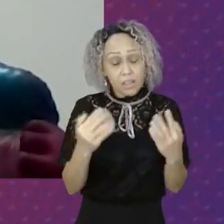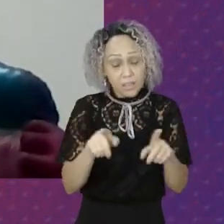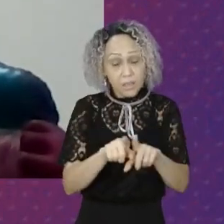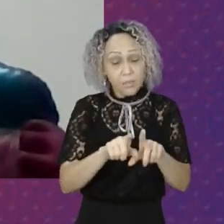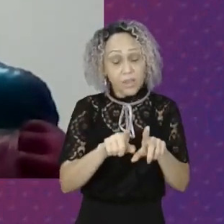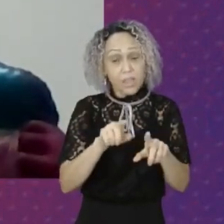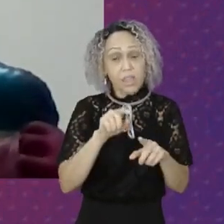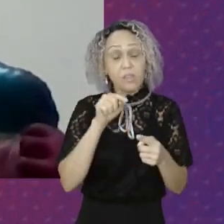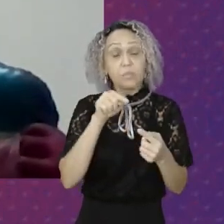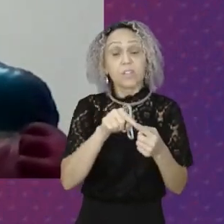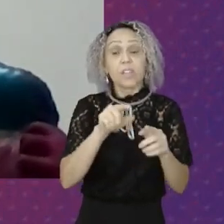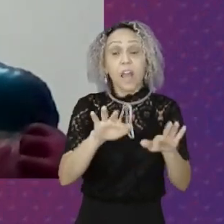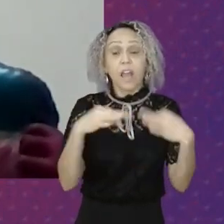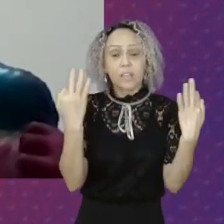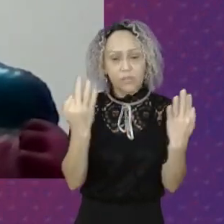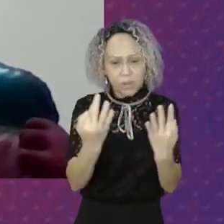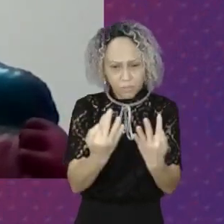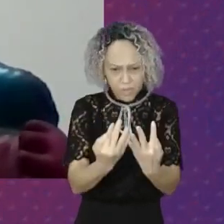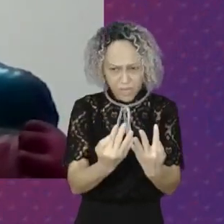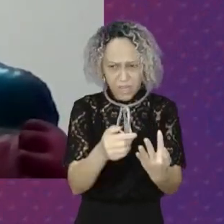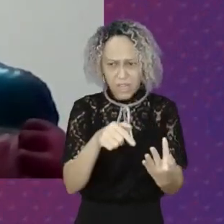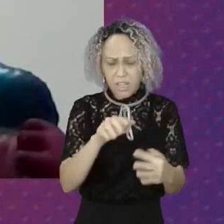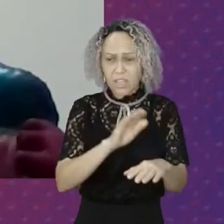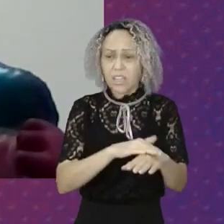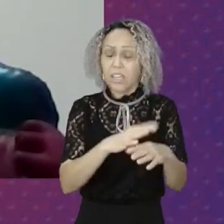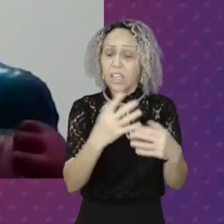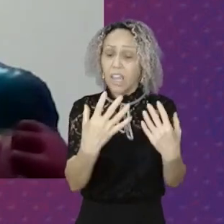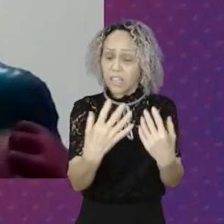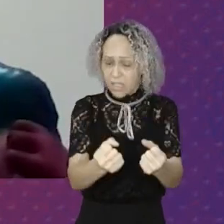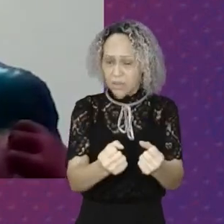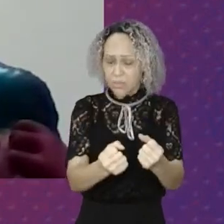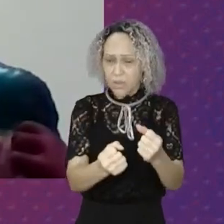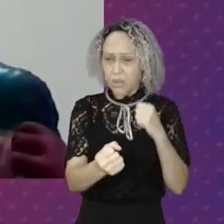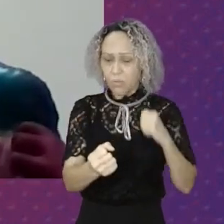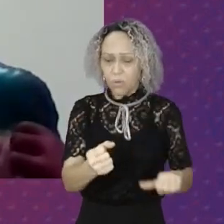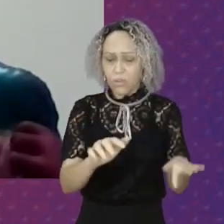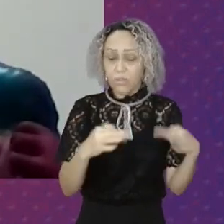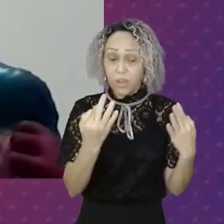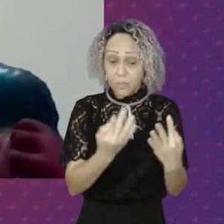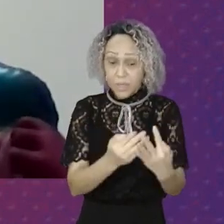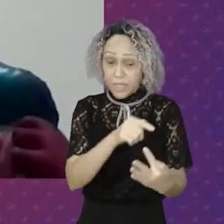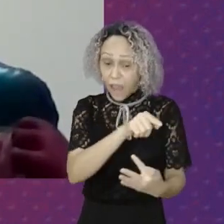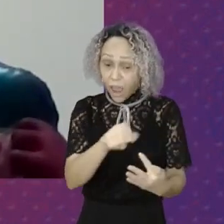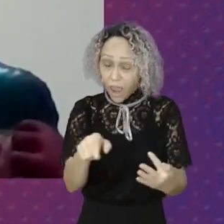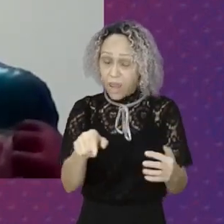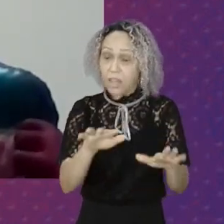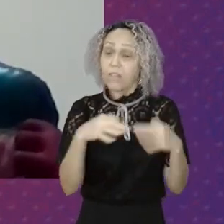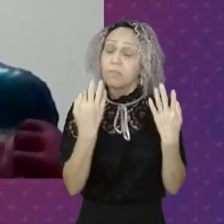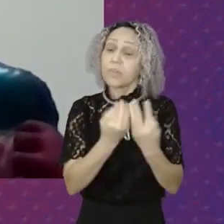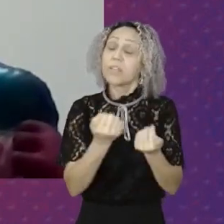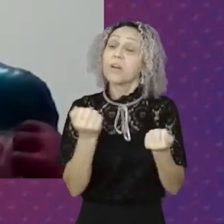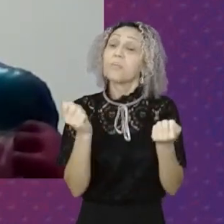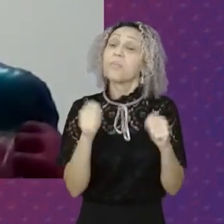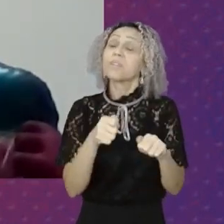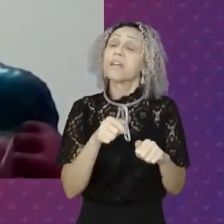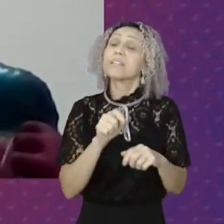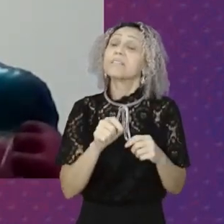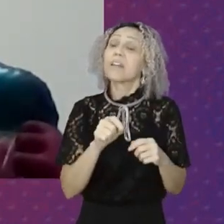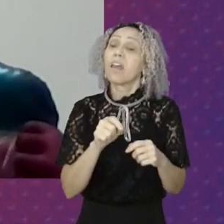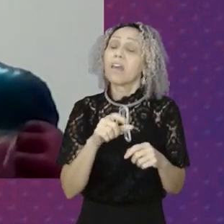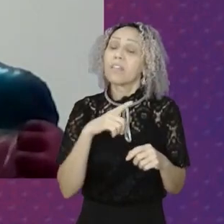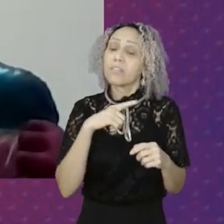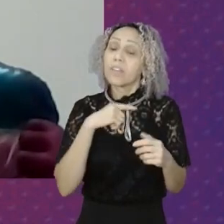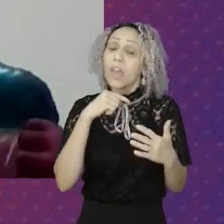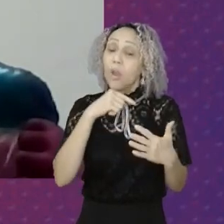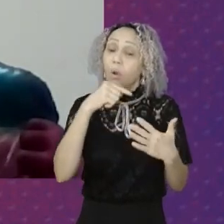de saúde, de educação, a todos os beneficiários do programa Bolsa Família, porque ele veio trazendo